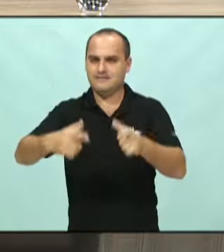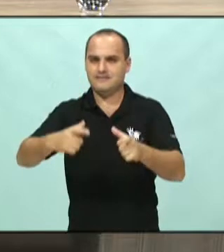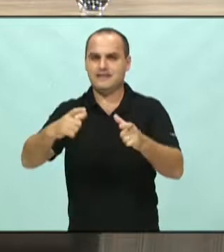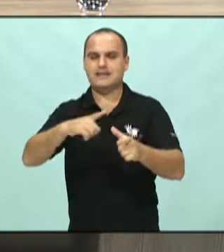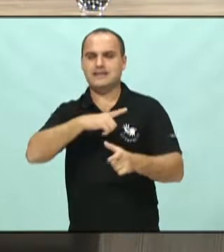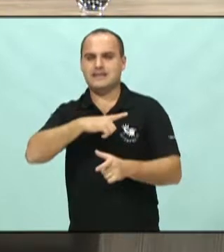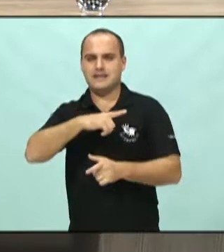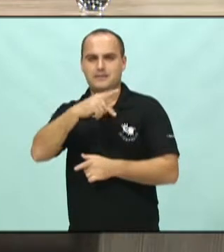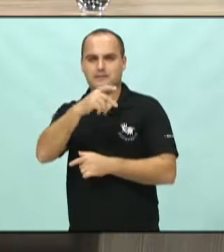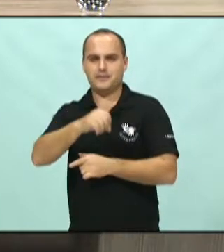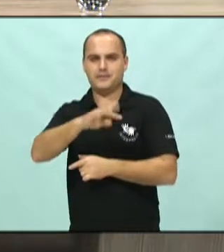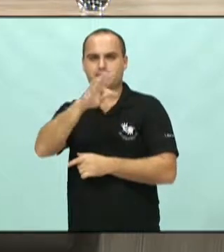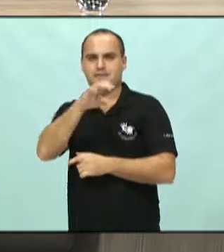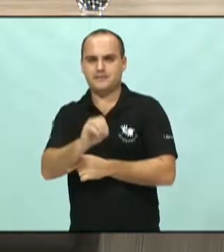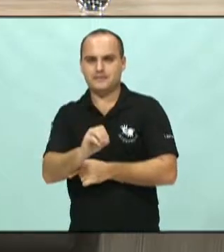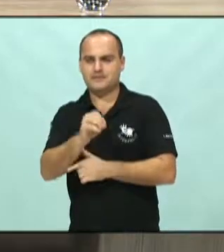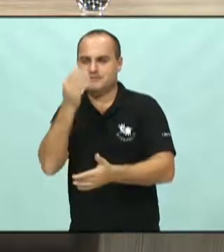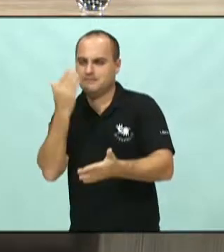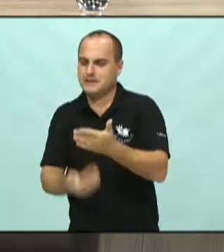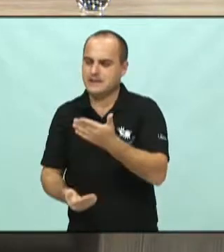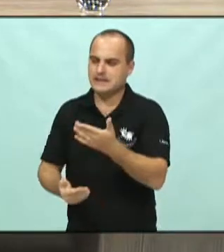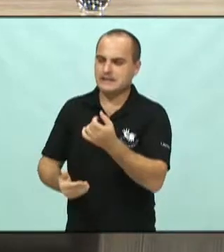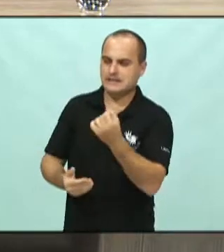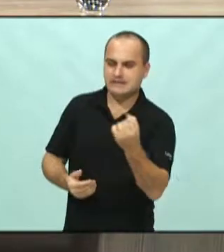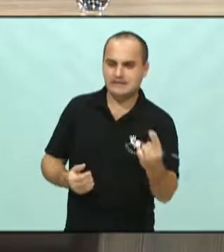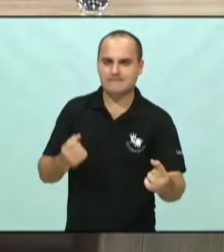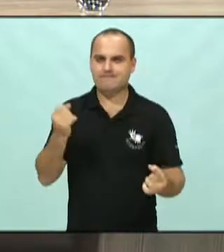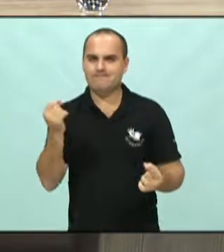de pontos, perde no detalhe. Foi